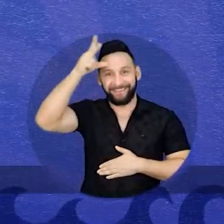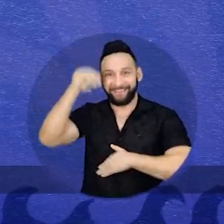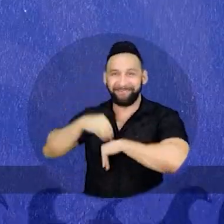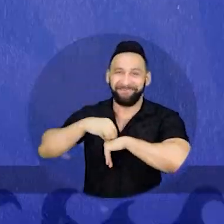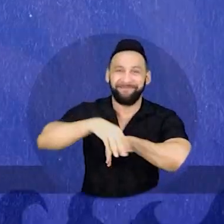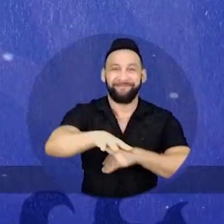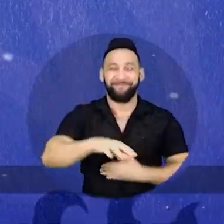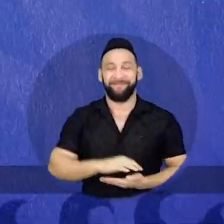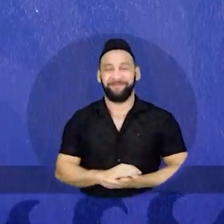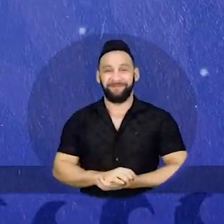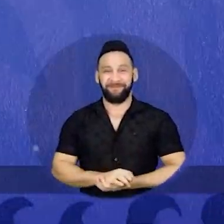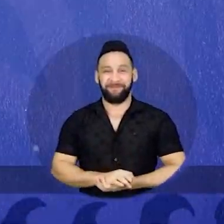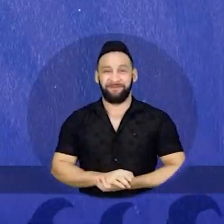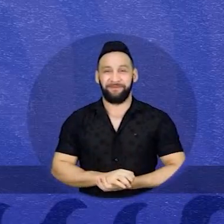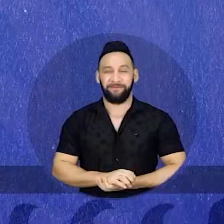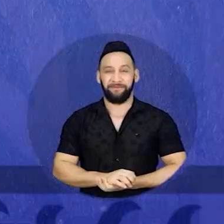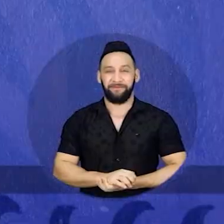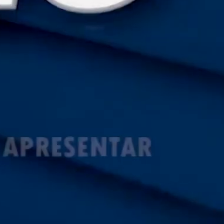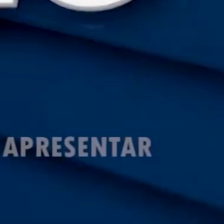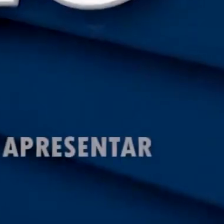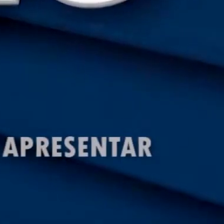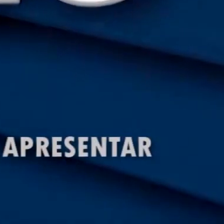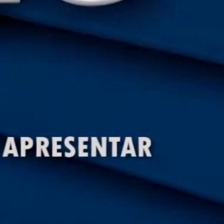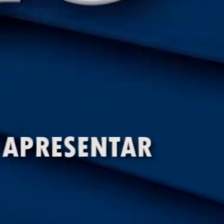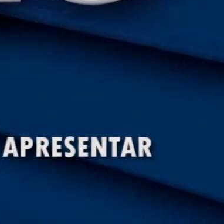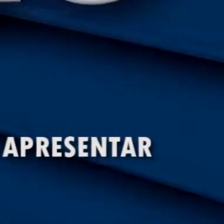Prefeitura de Fortaleza.